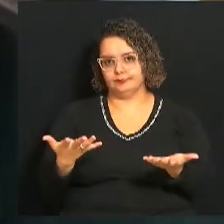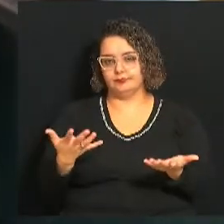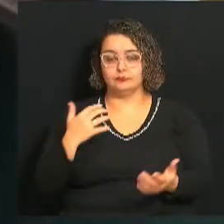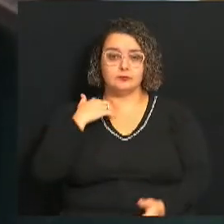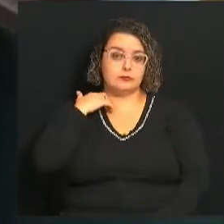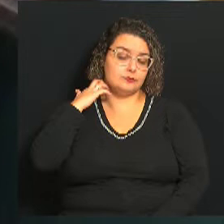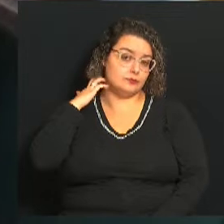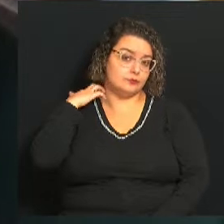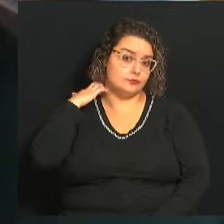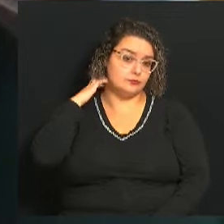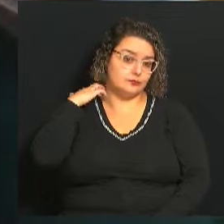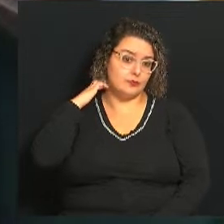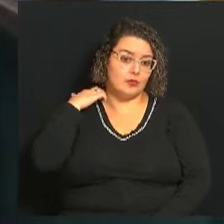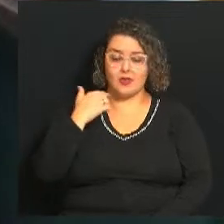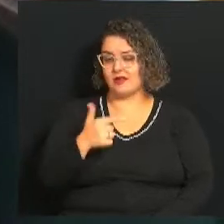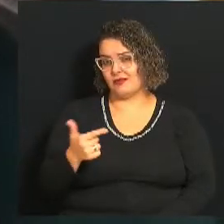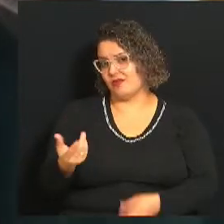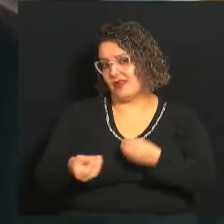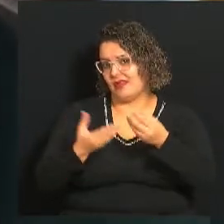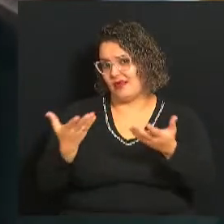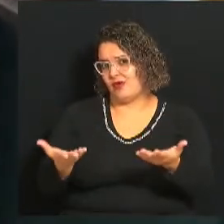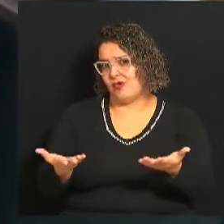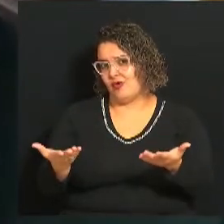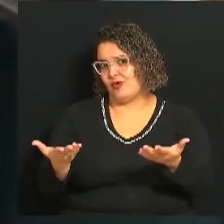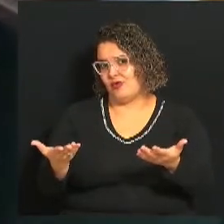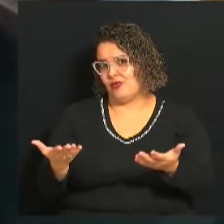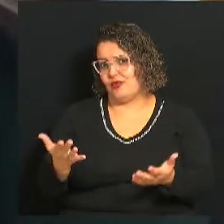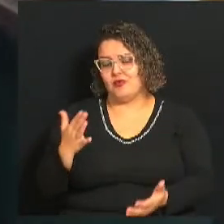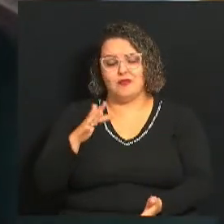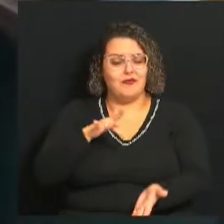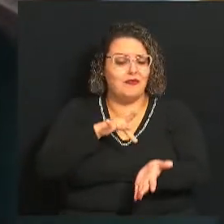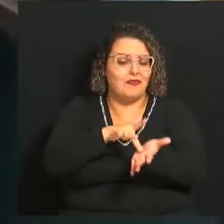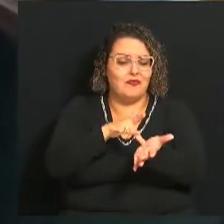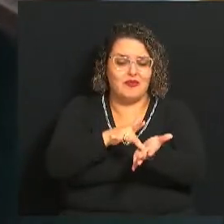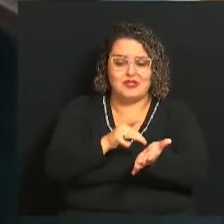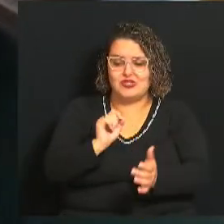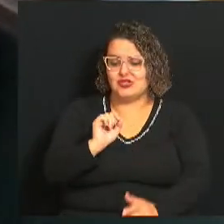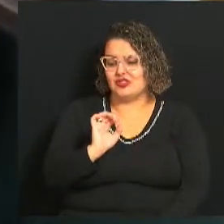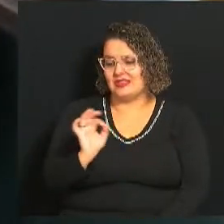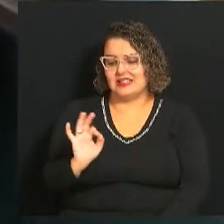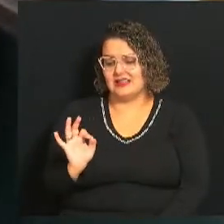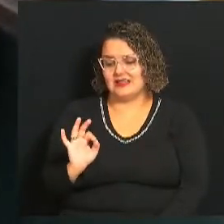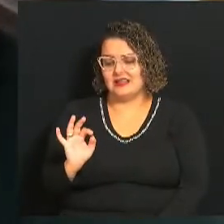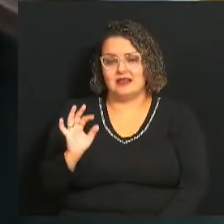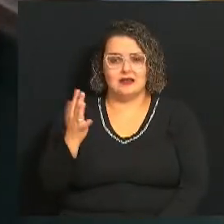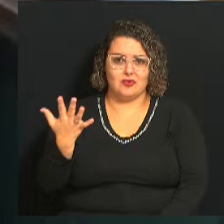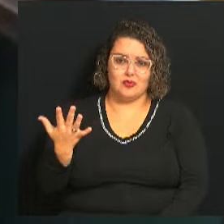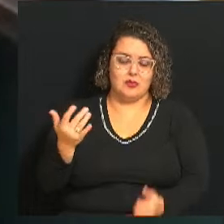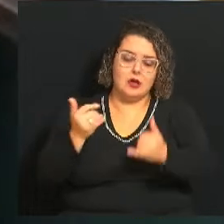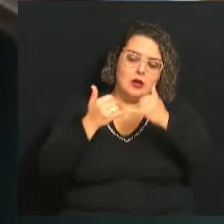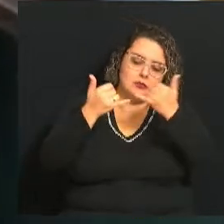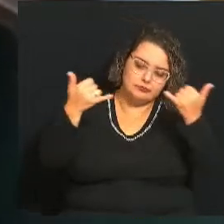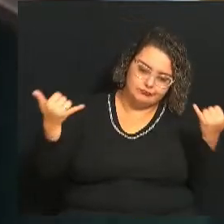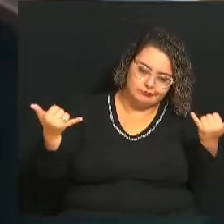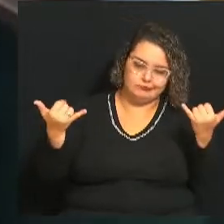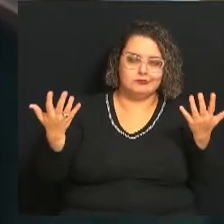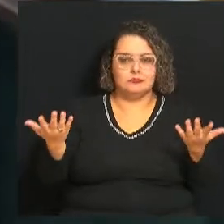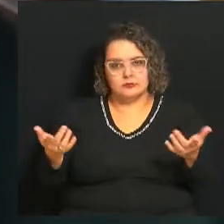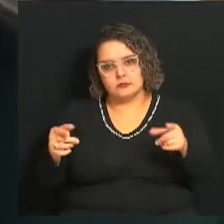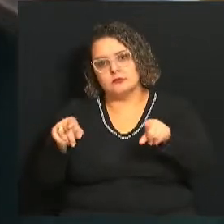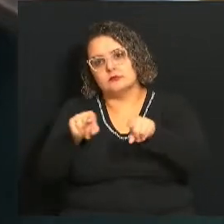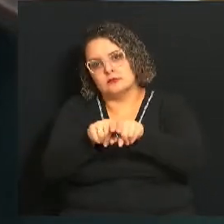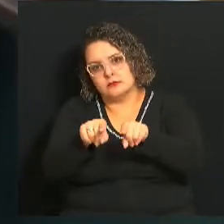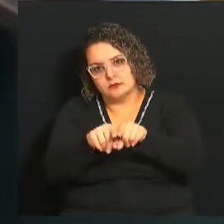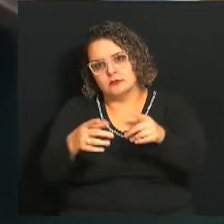fechar os olhos para a questão da energia, do fornecimento de energia,